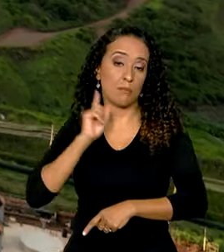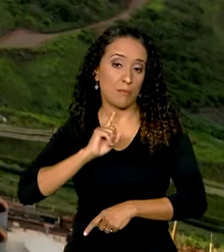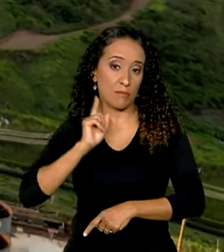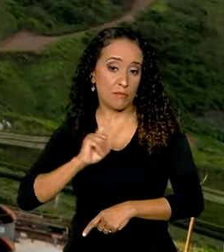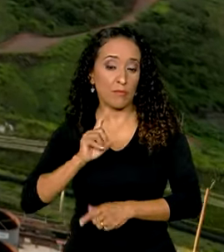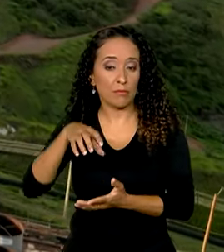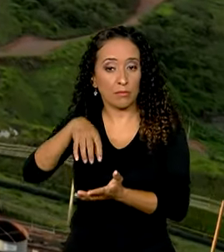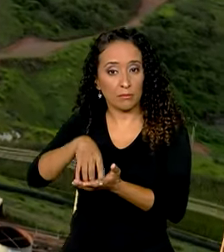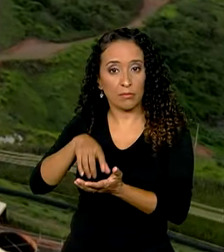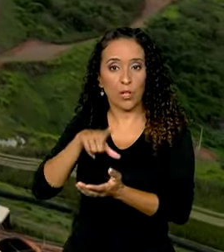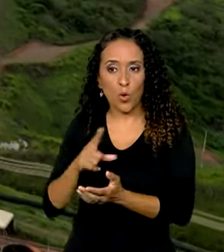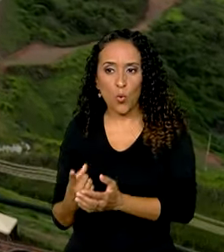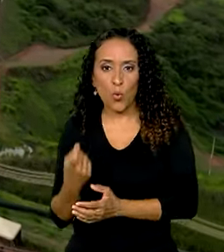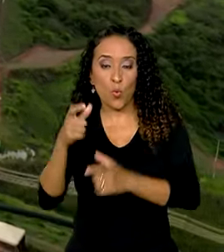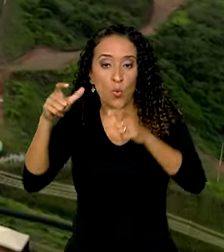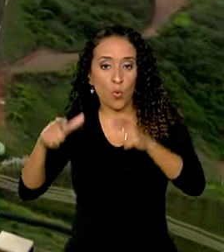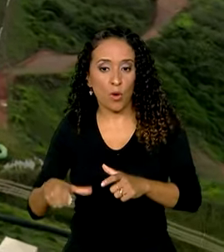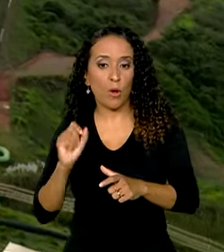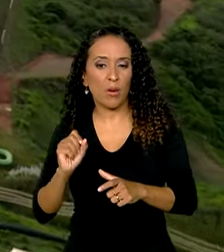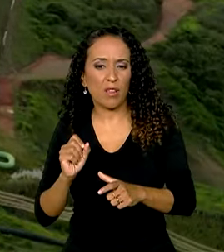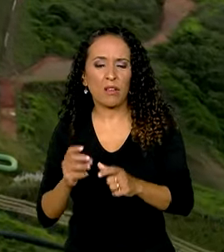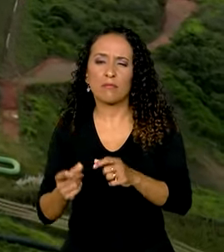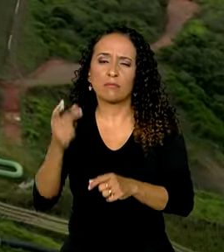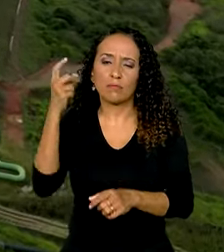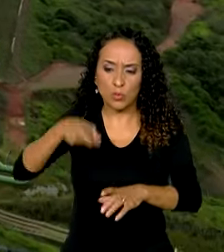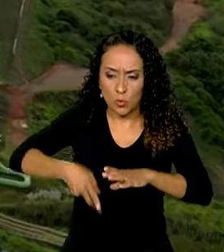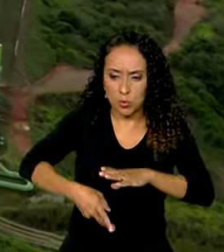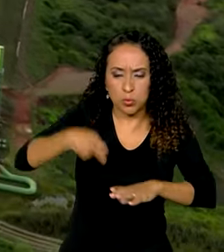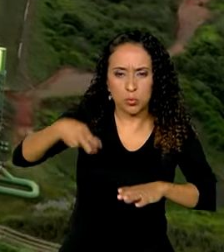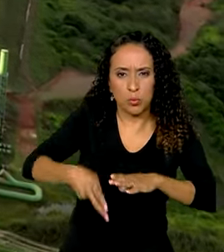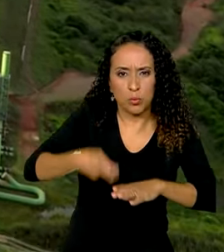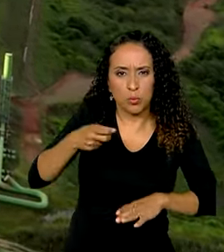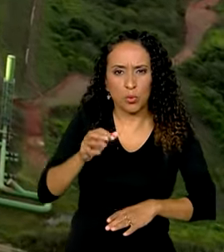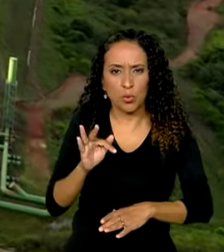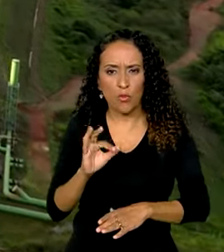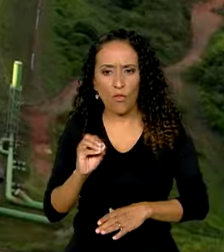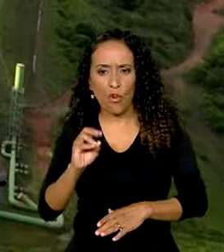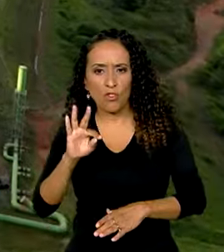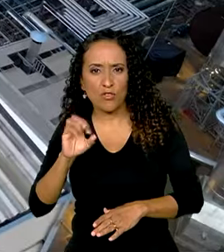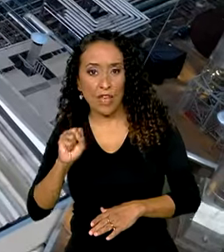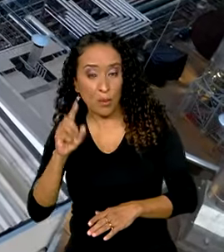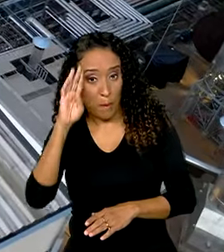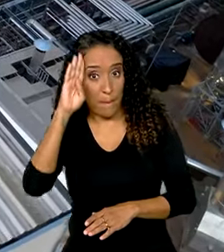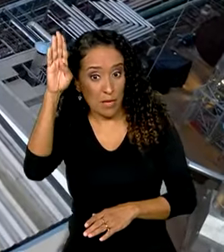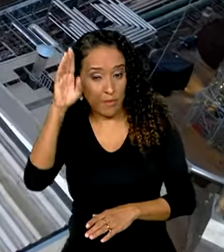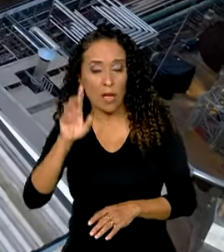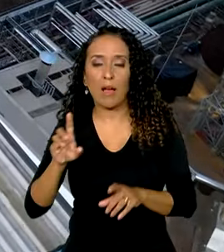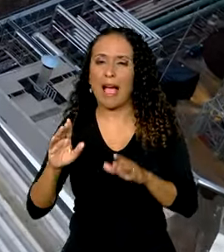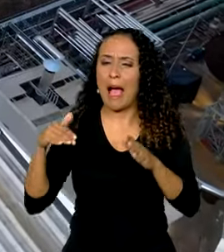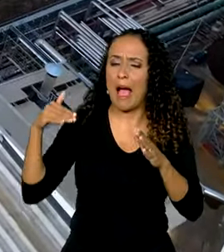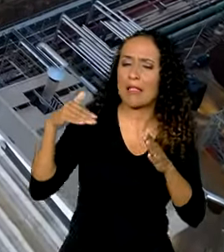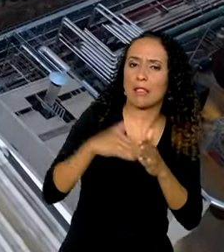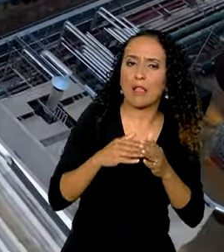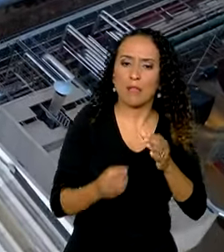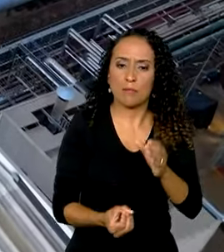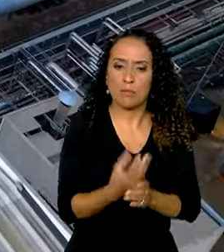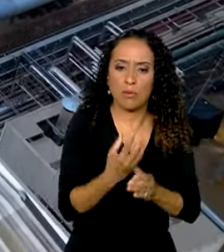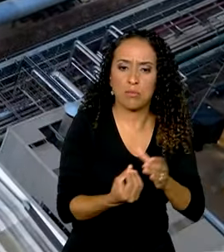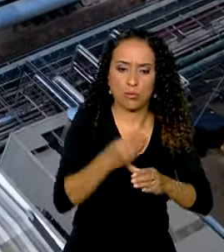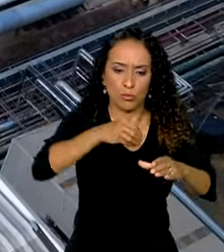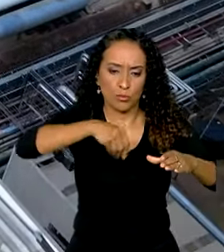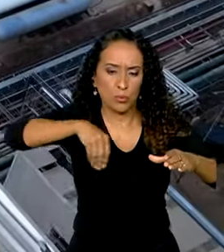complexo integra em um único local, desde a extração do fosfato, matéria-prima principal, até a produção de